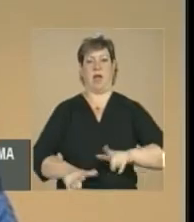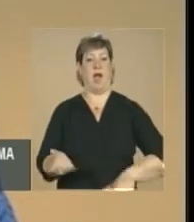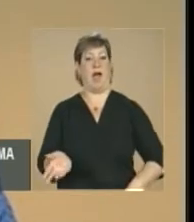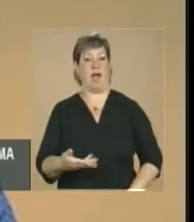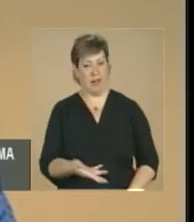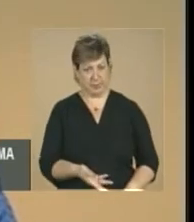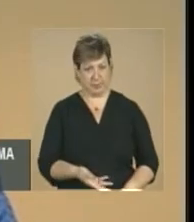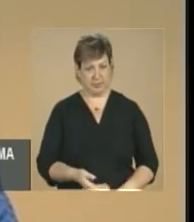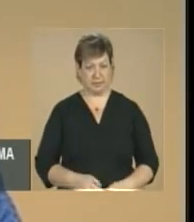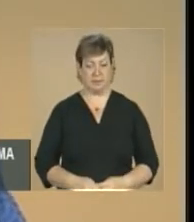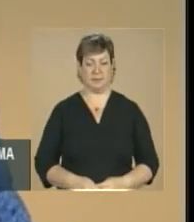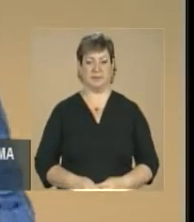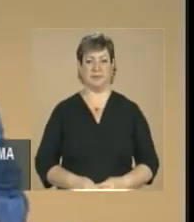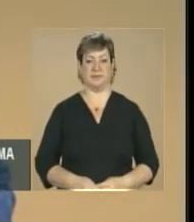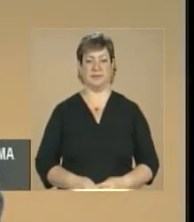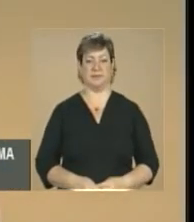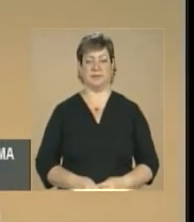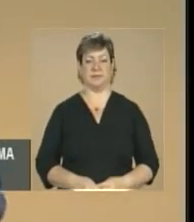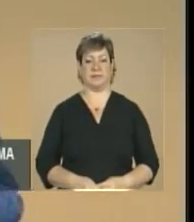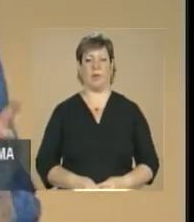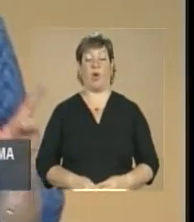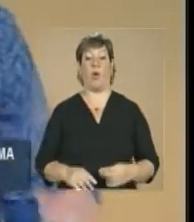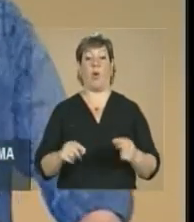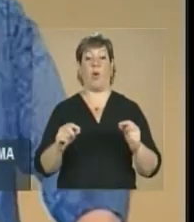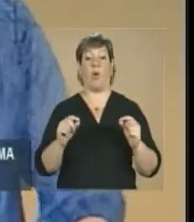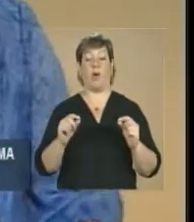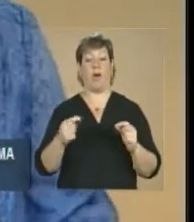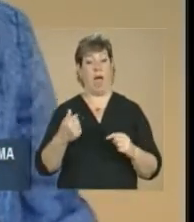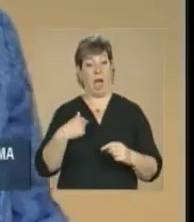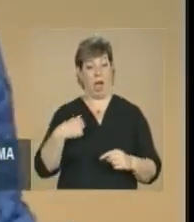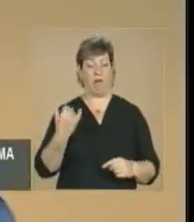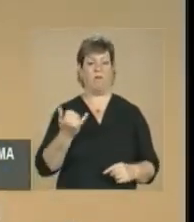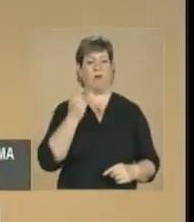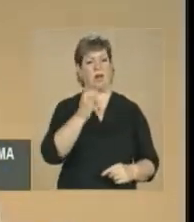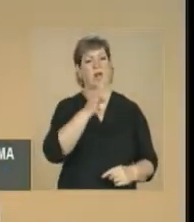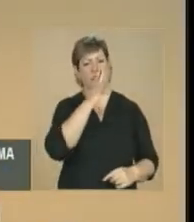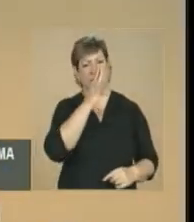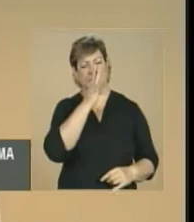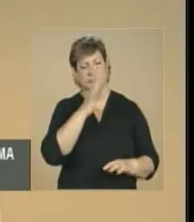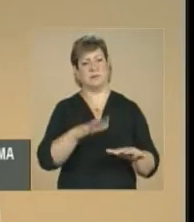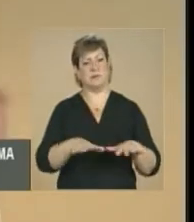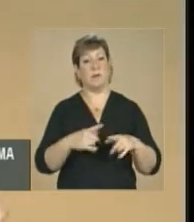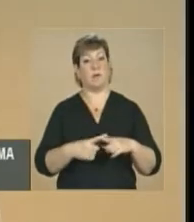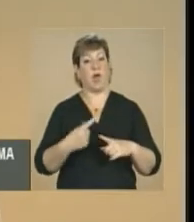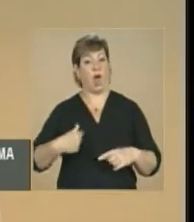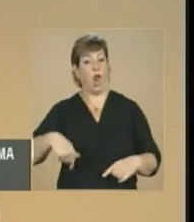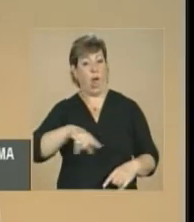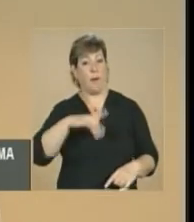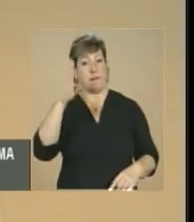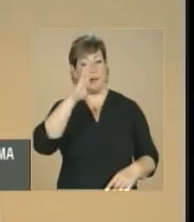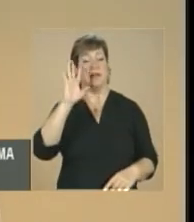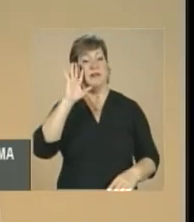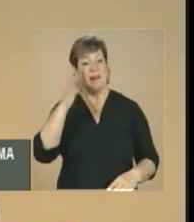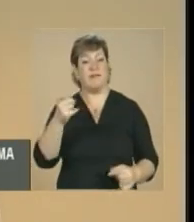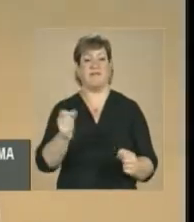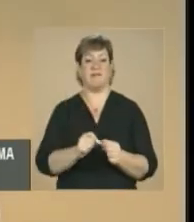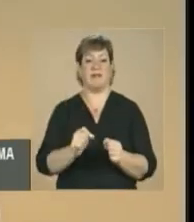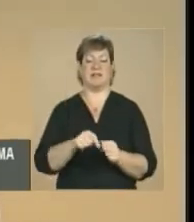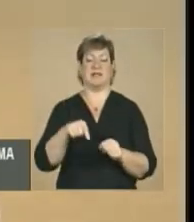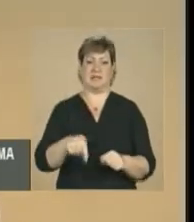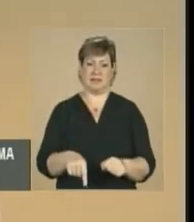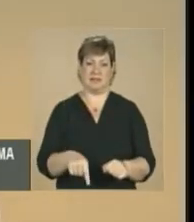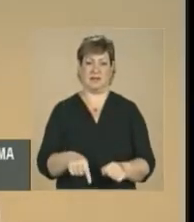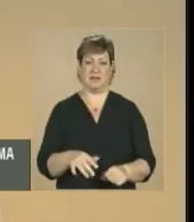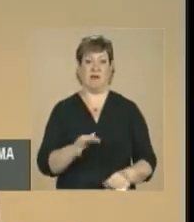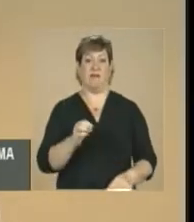acelerada. O que nós, eu disse a ela, interessante, porque nós, no Brasil, estamos tentando fazer isso de